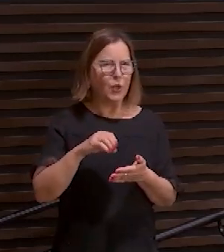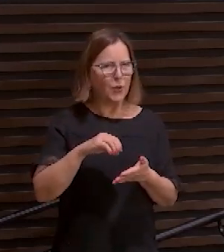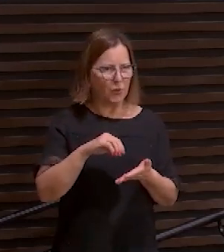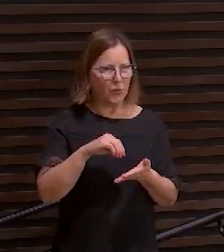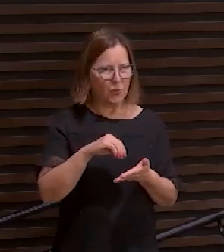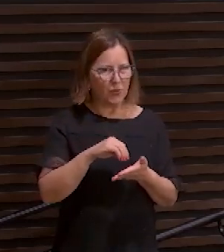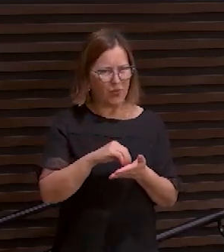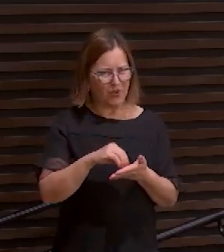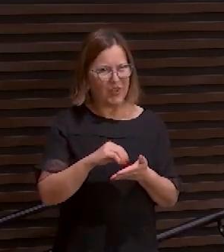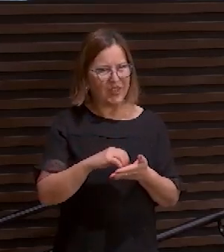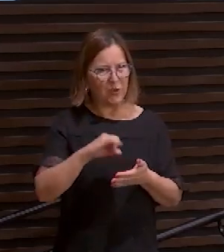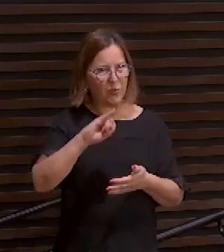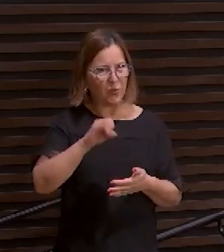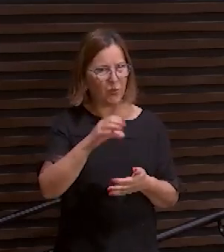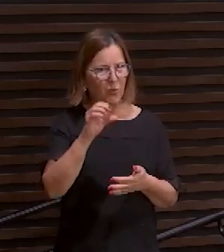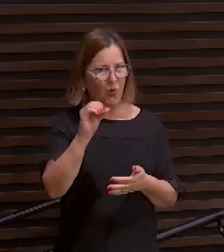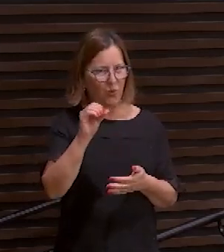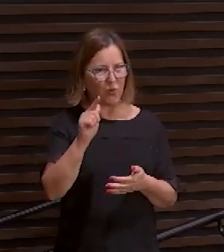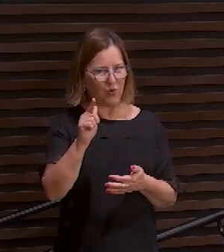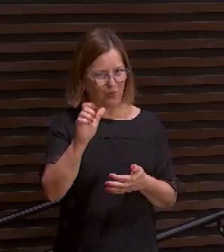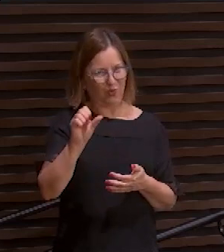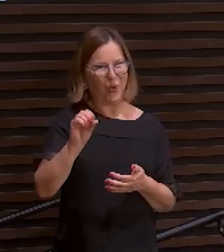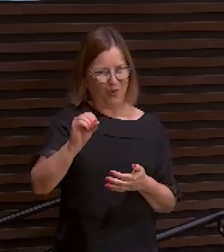são probabilidades,